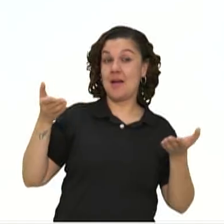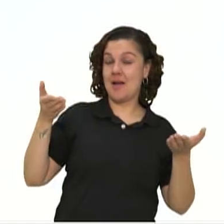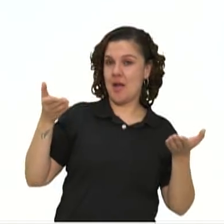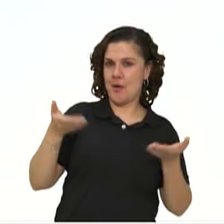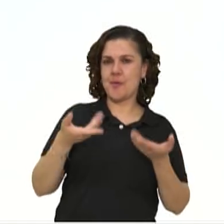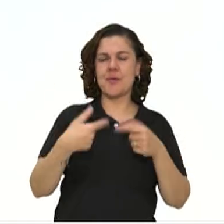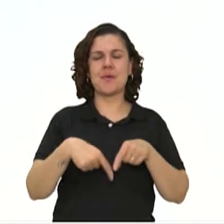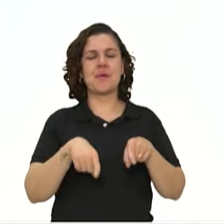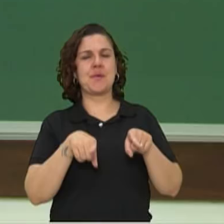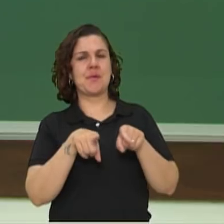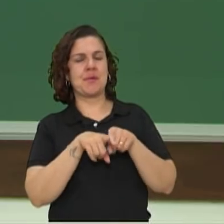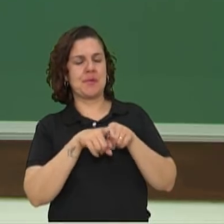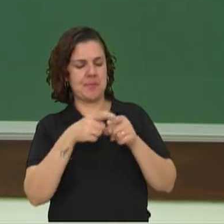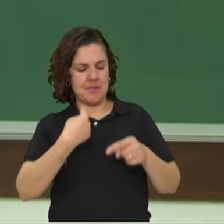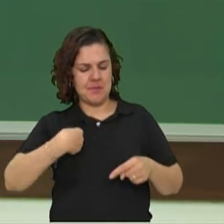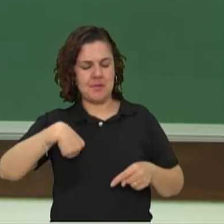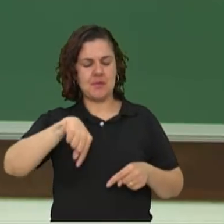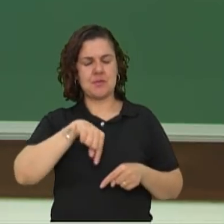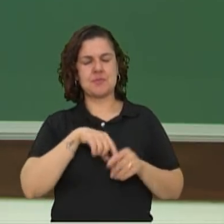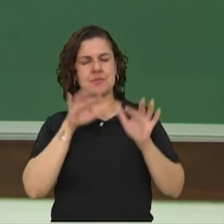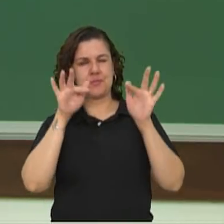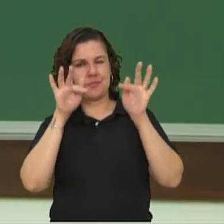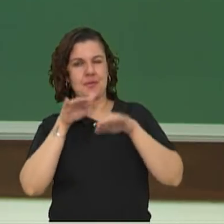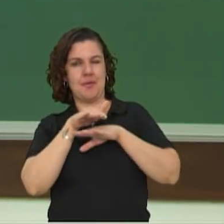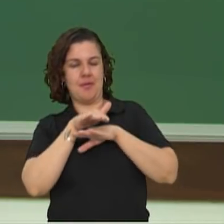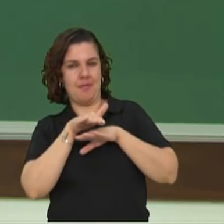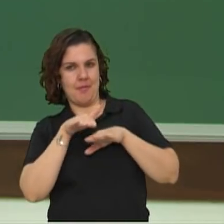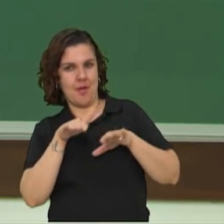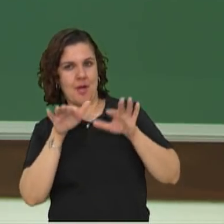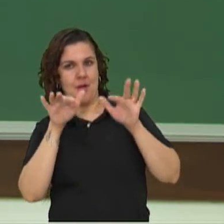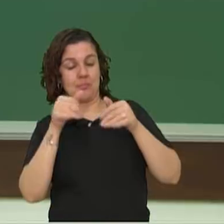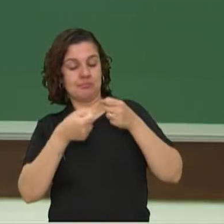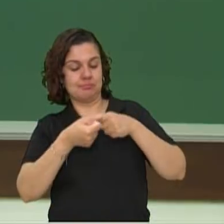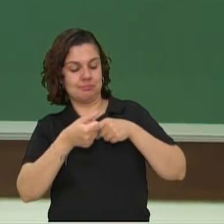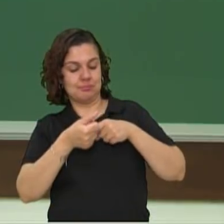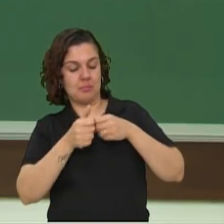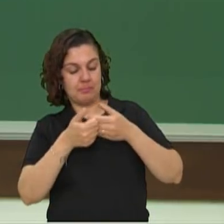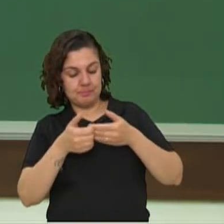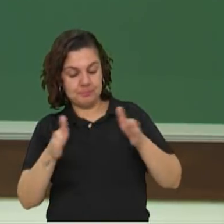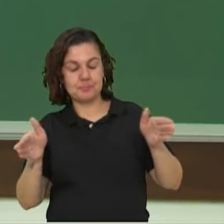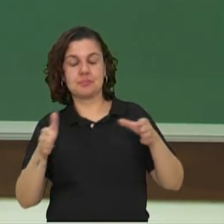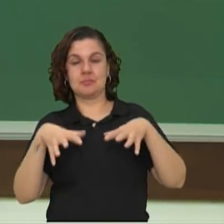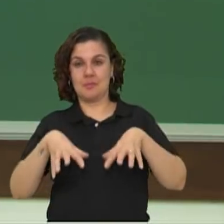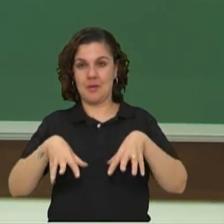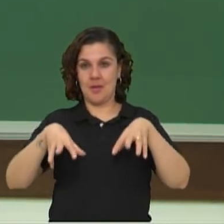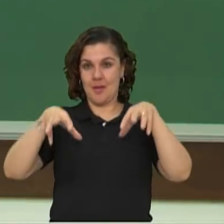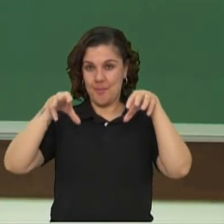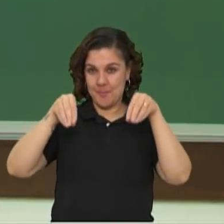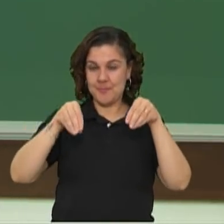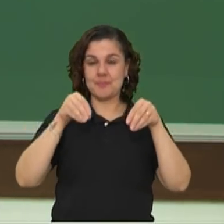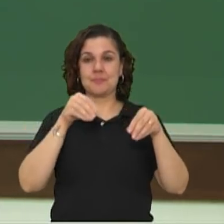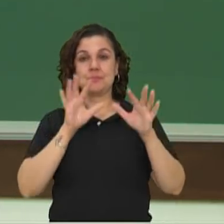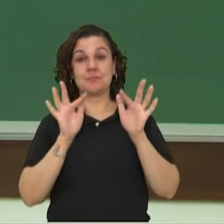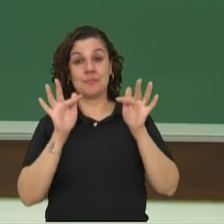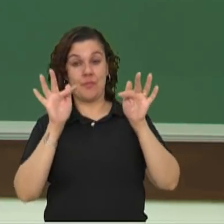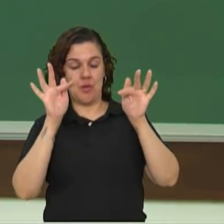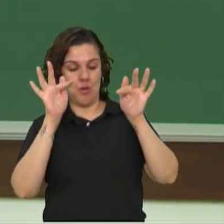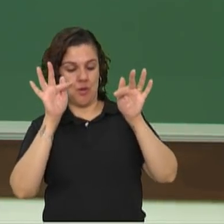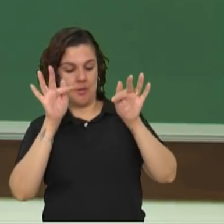Nós também temos que, depois que houve, basicamente, a reabertura dos castelos, né, e o